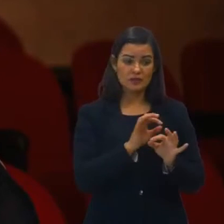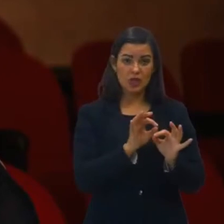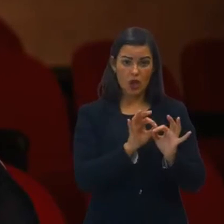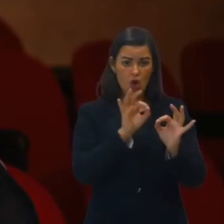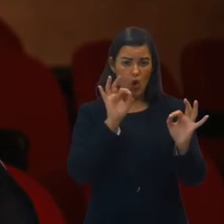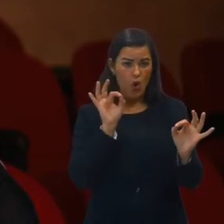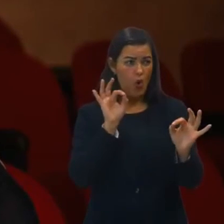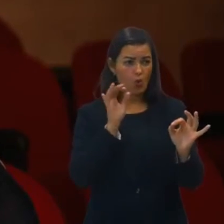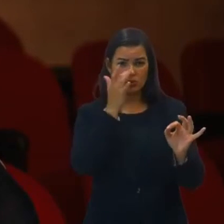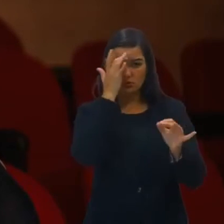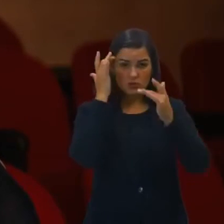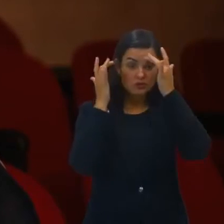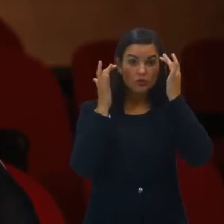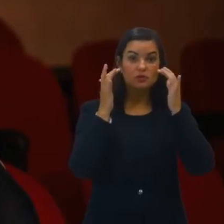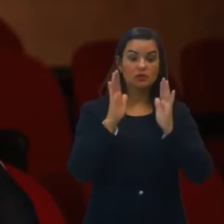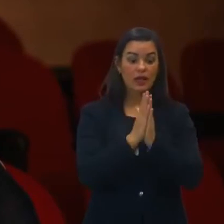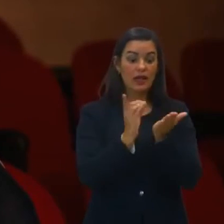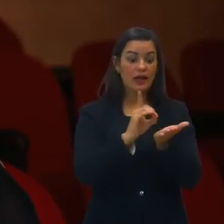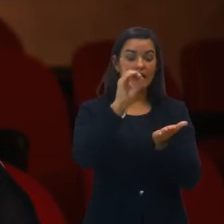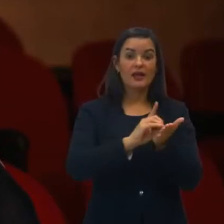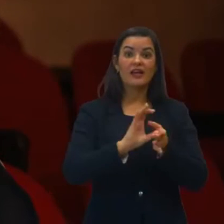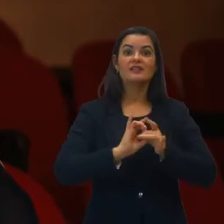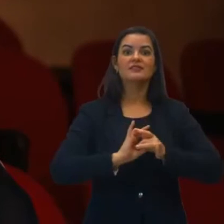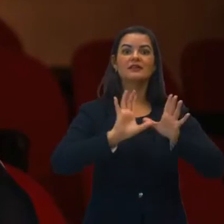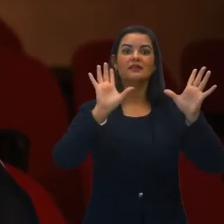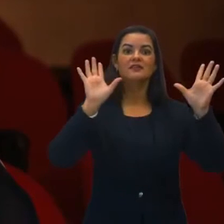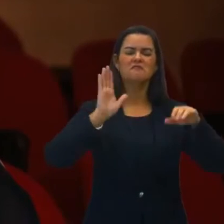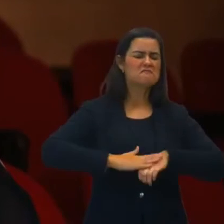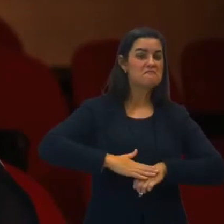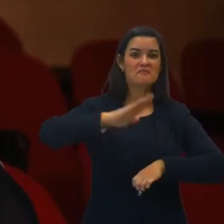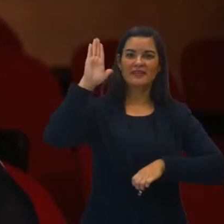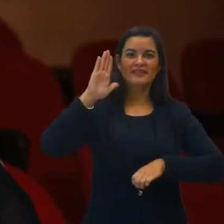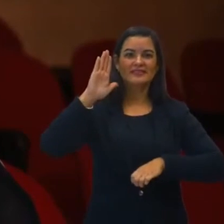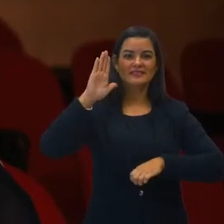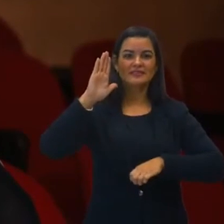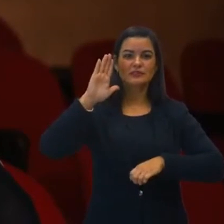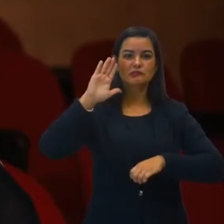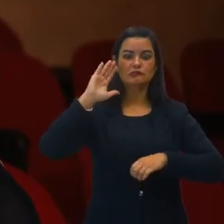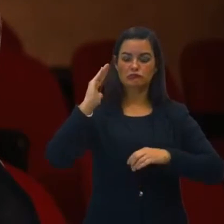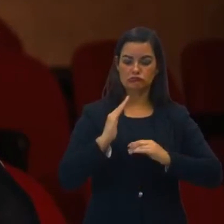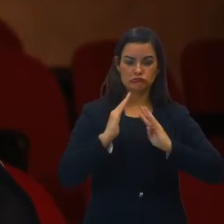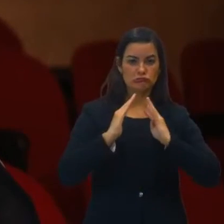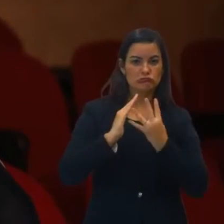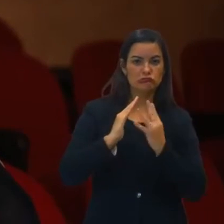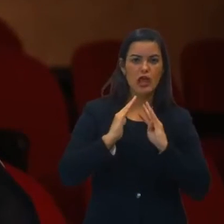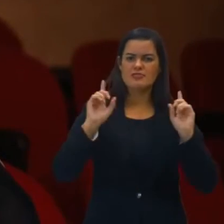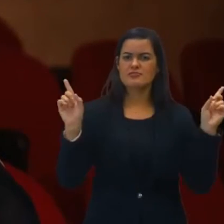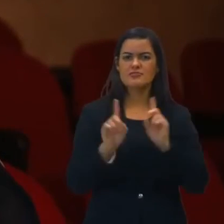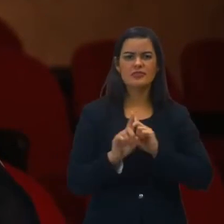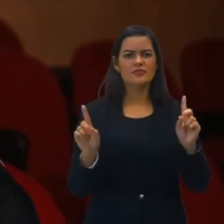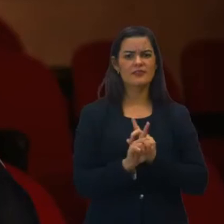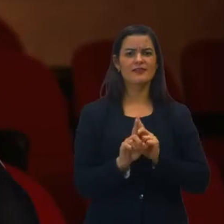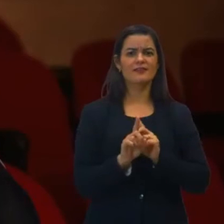a palavra de Deus está mais livre do que nunca. A palavra de Deus não está em quarentena. A palavra de